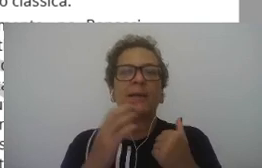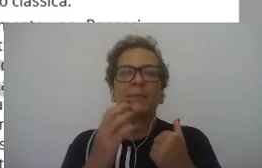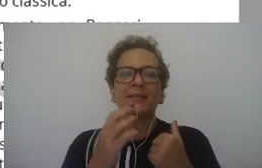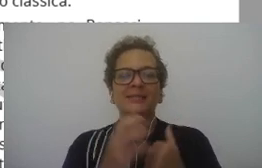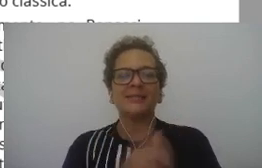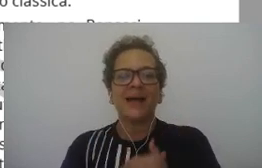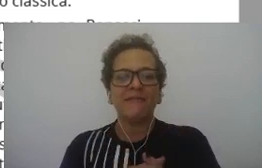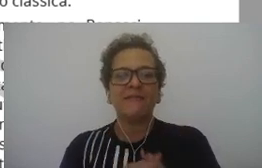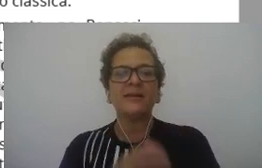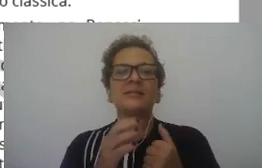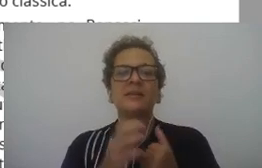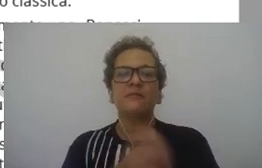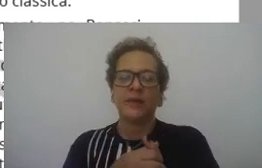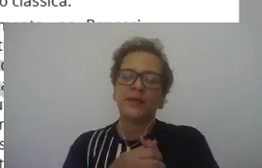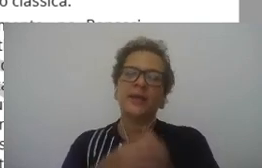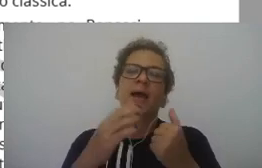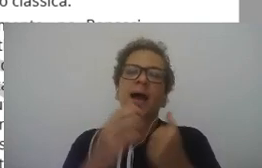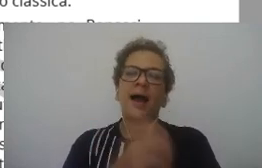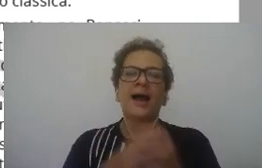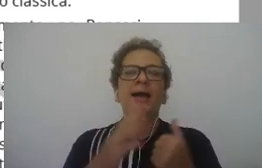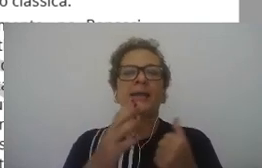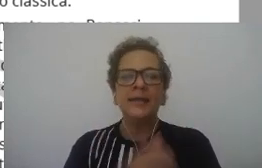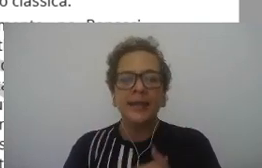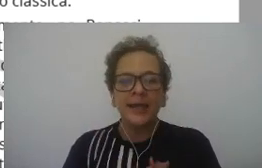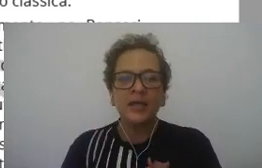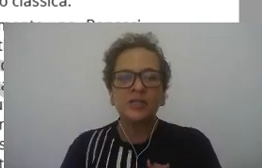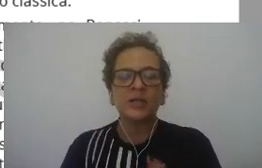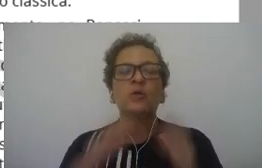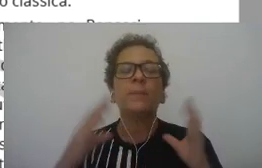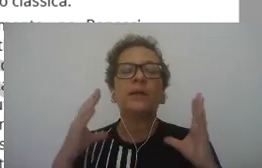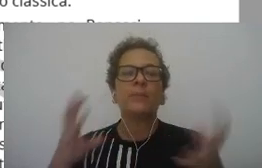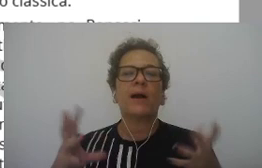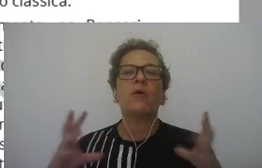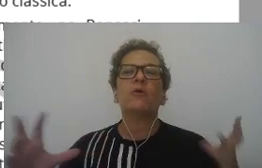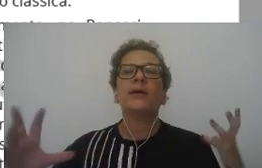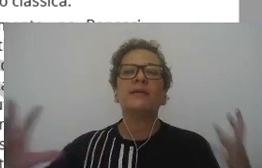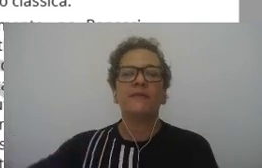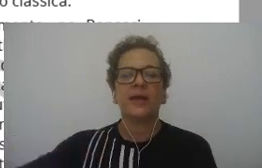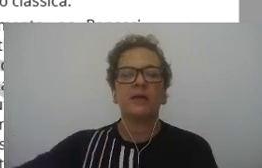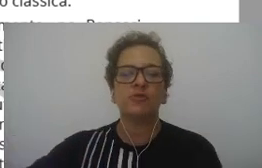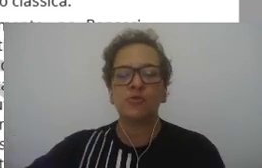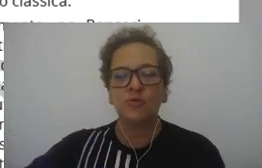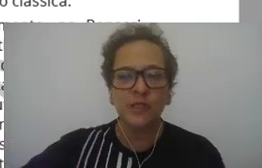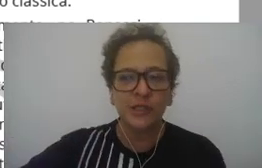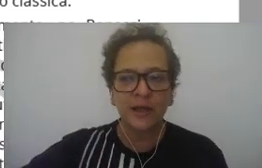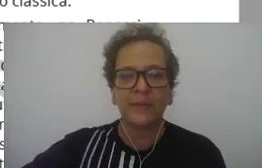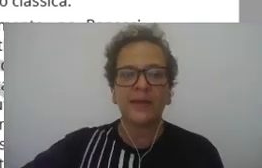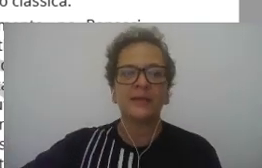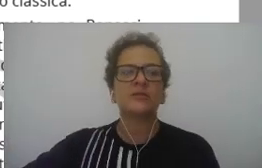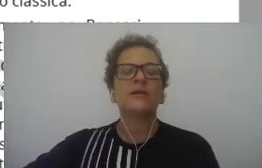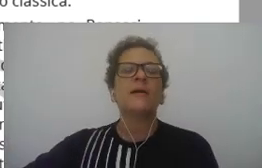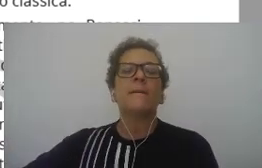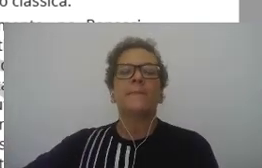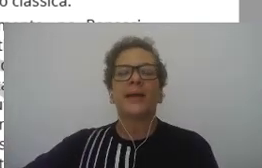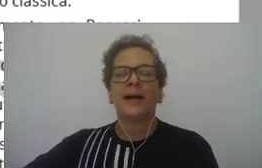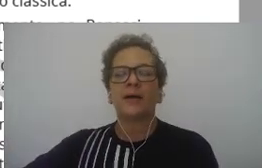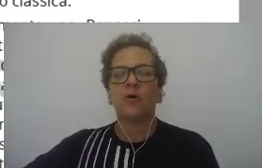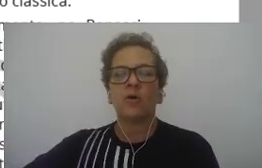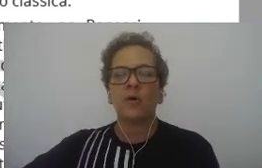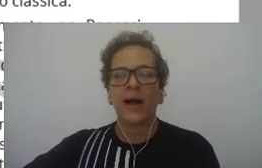arte precisava servir a igreja e o período barroco eles veio justamente